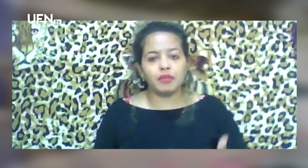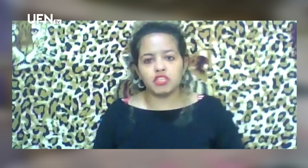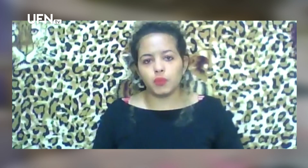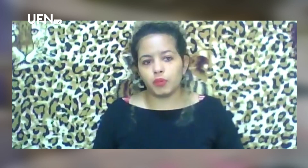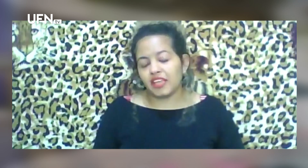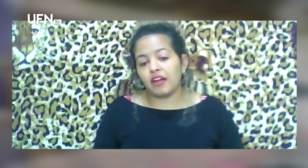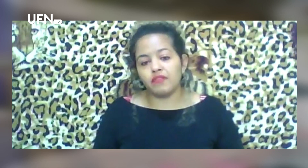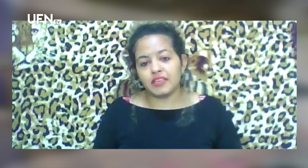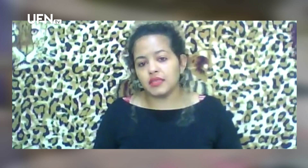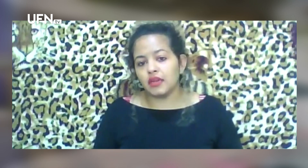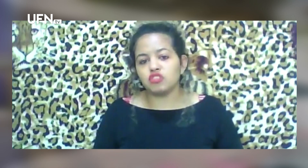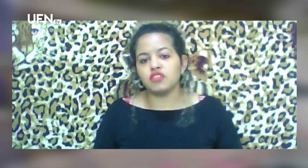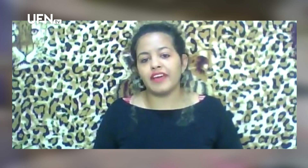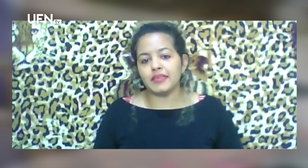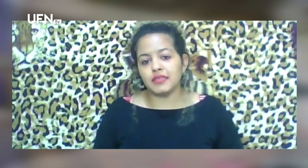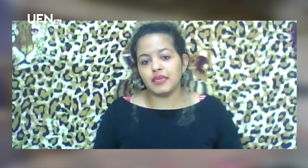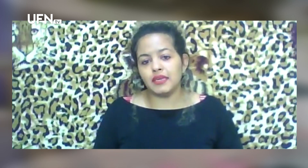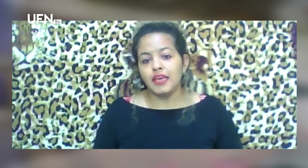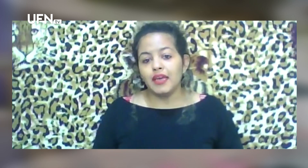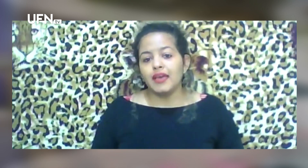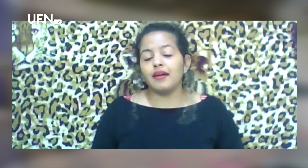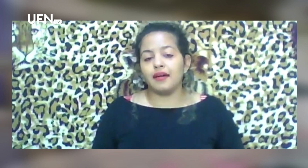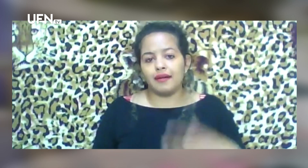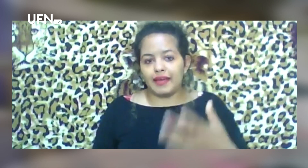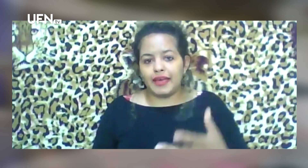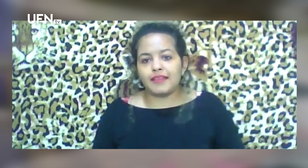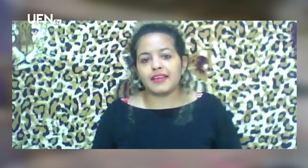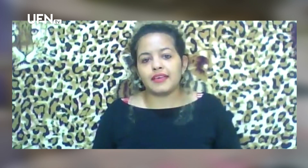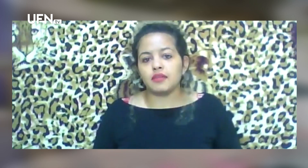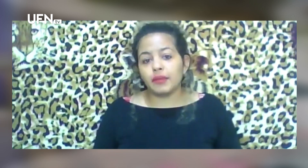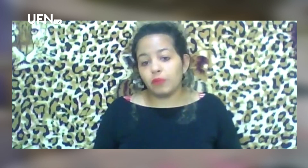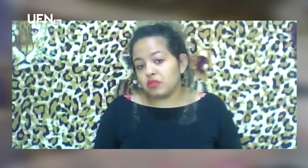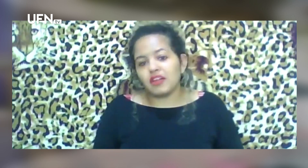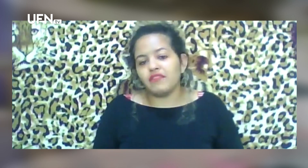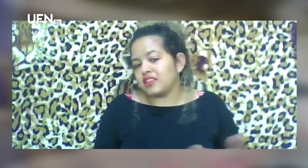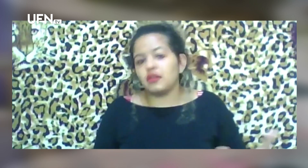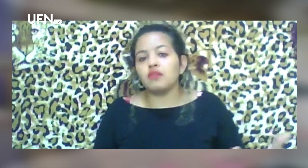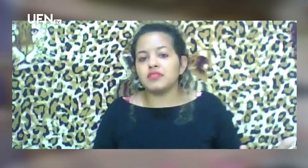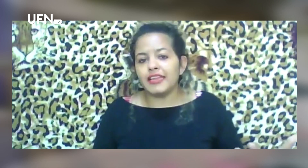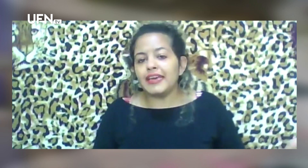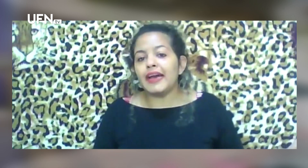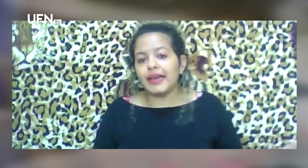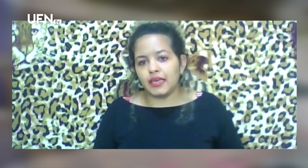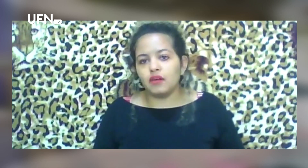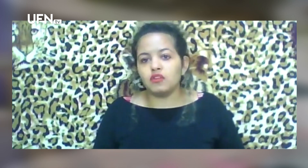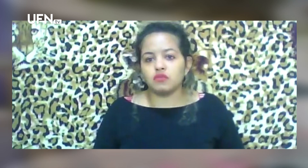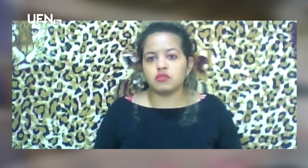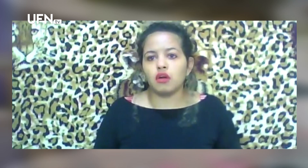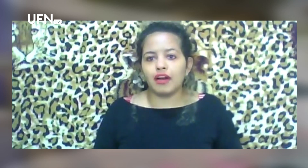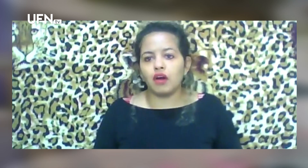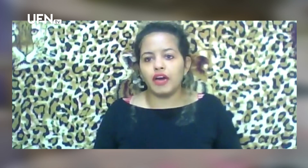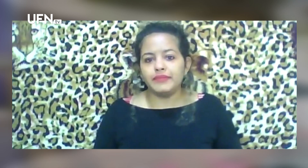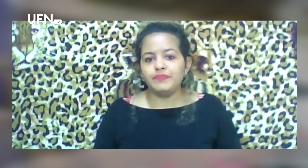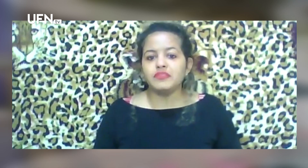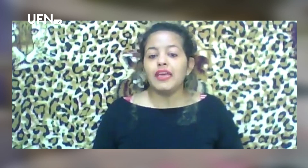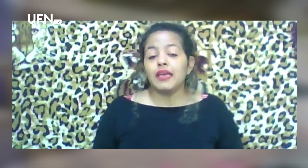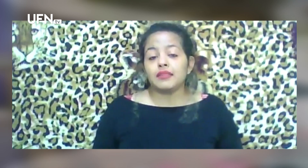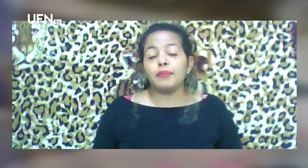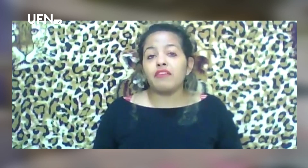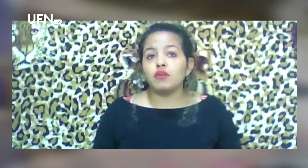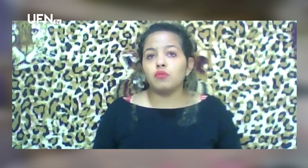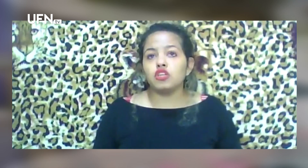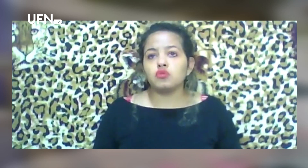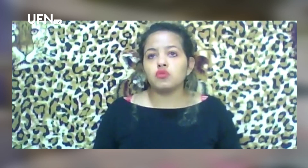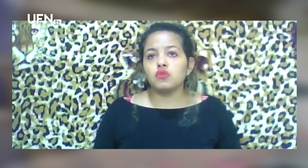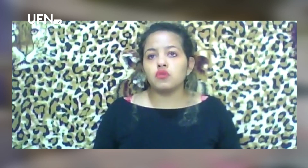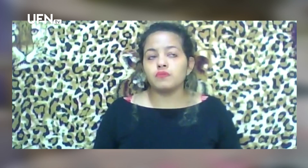me permitiu, porque talvez se não tivesse essa questão da bolsa, talvez eu não estaria aqui onde eu estou agora.